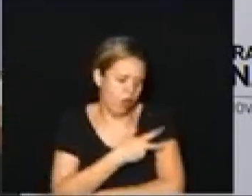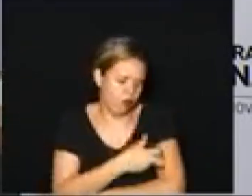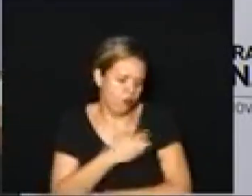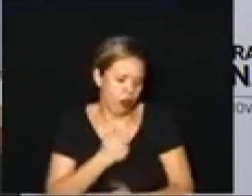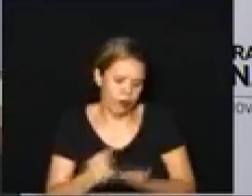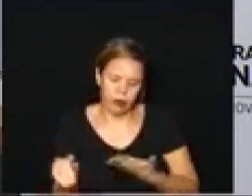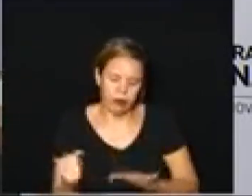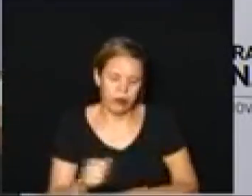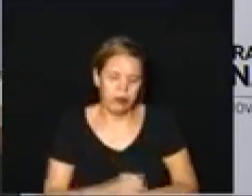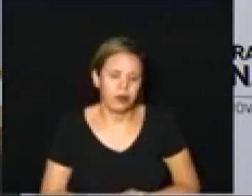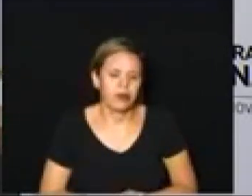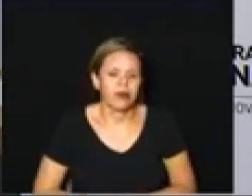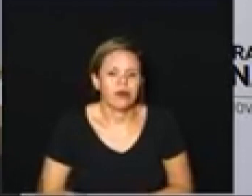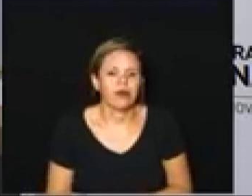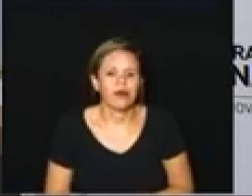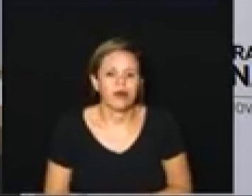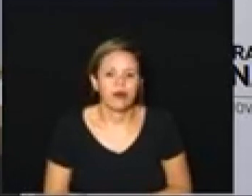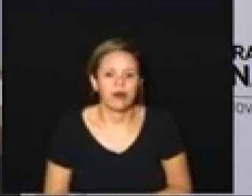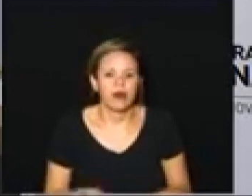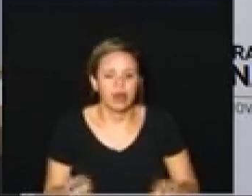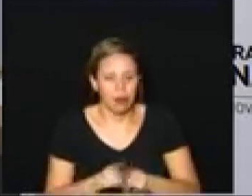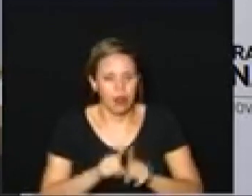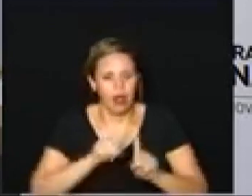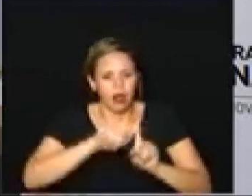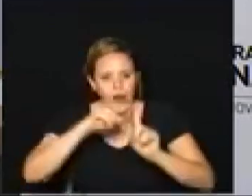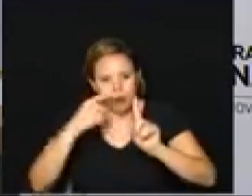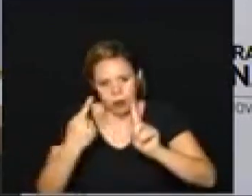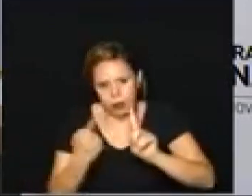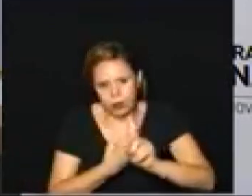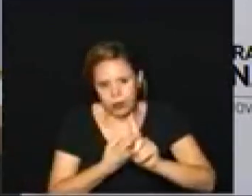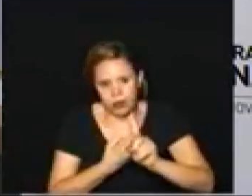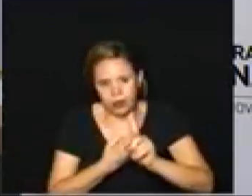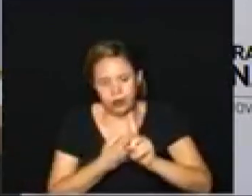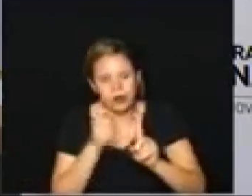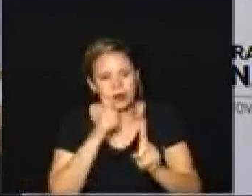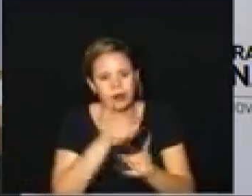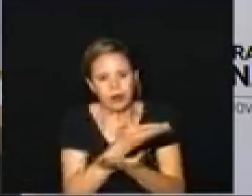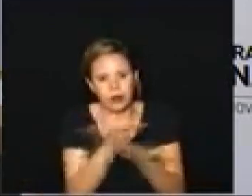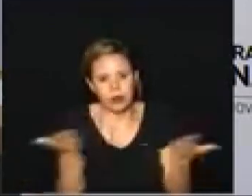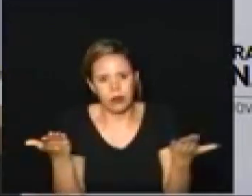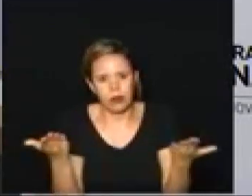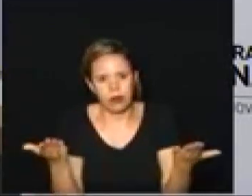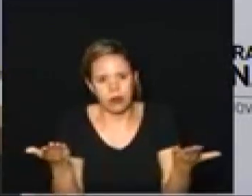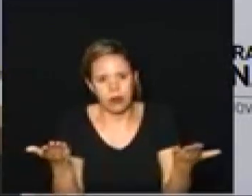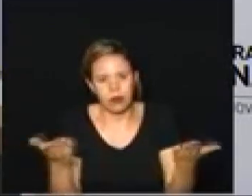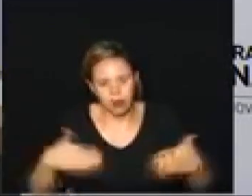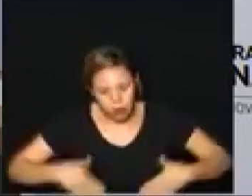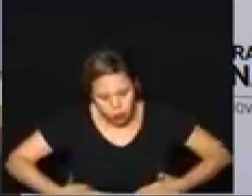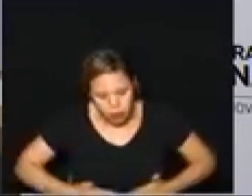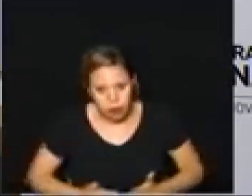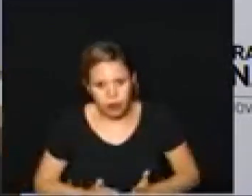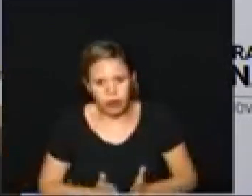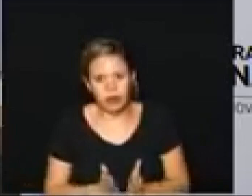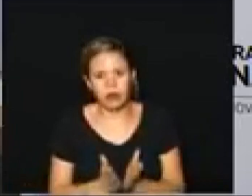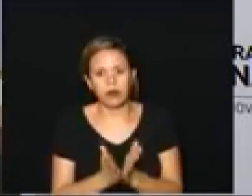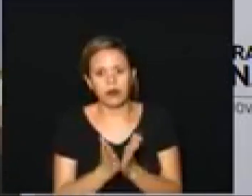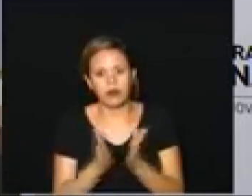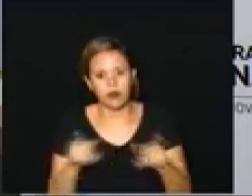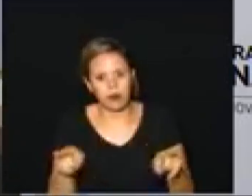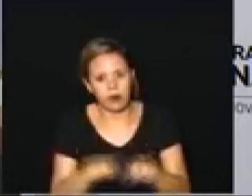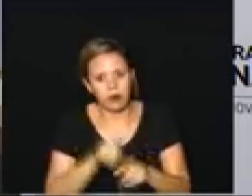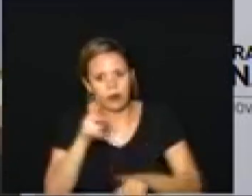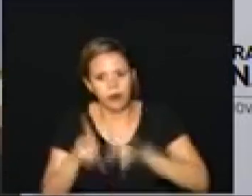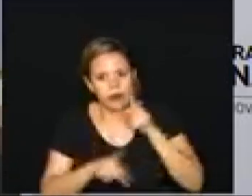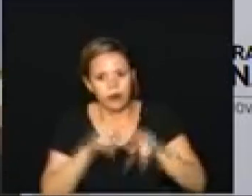e também gestantes e aquelas mulheres que acabaram de dar à luz também, e